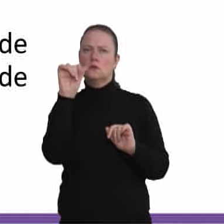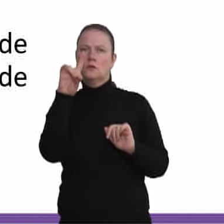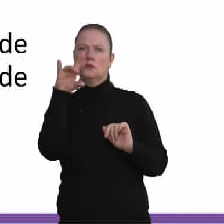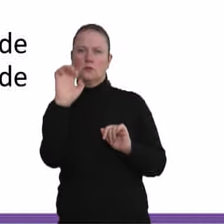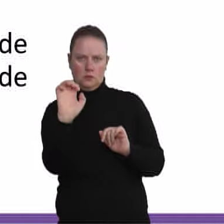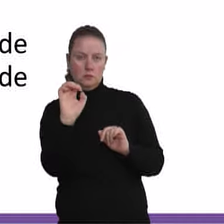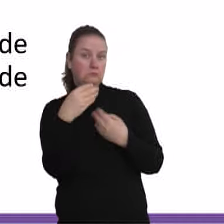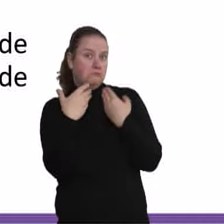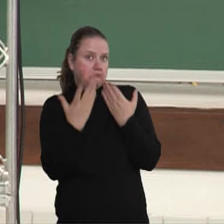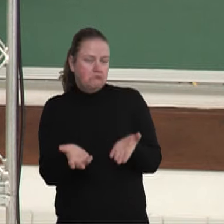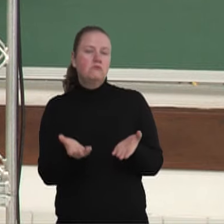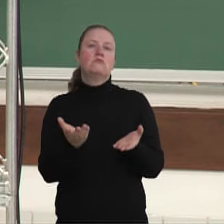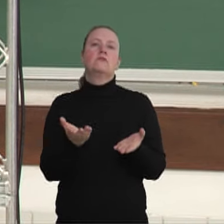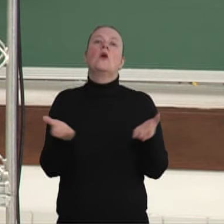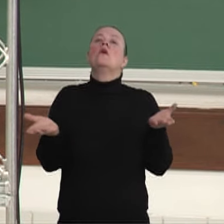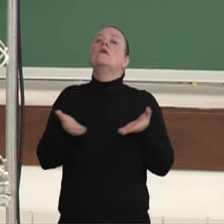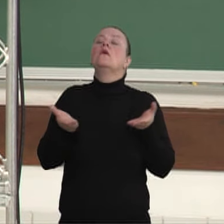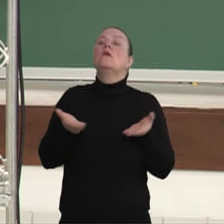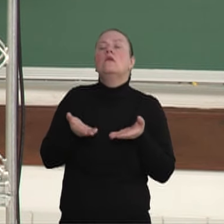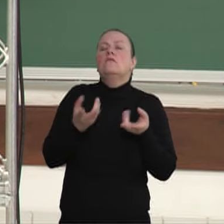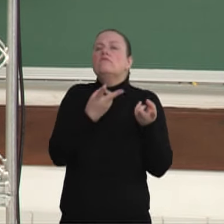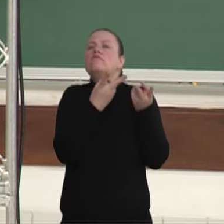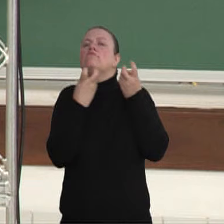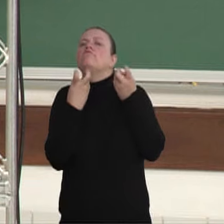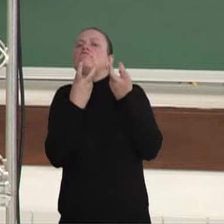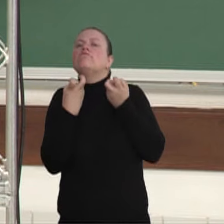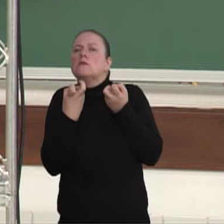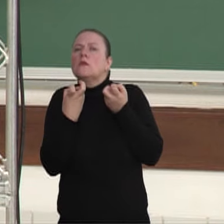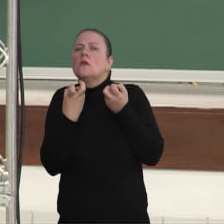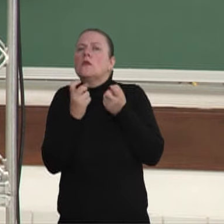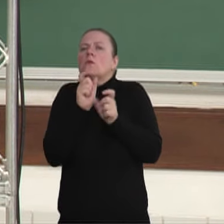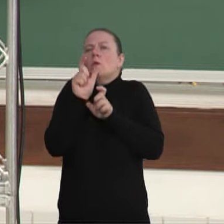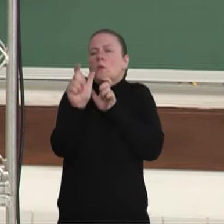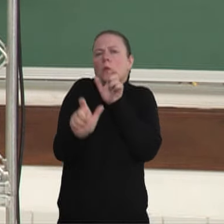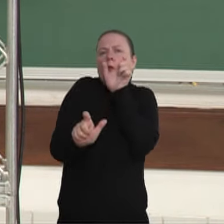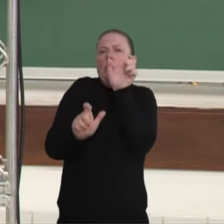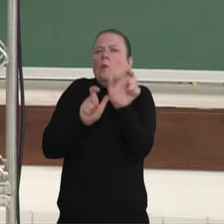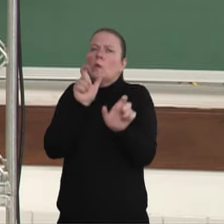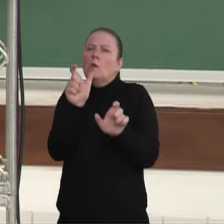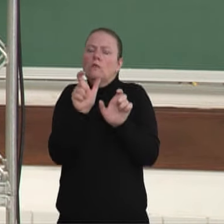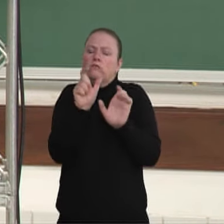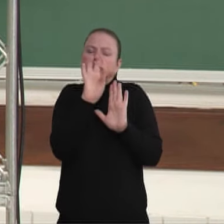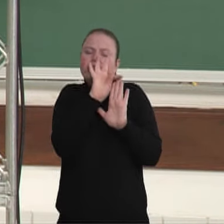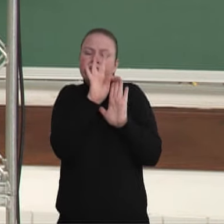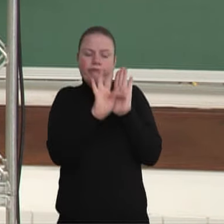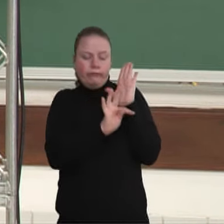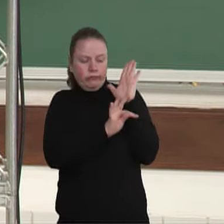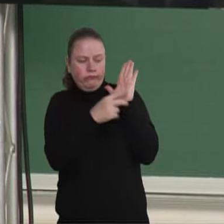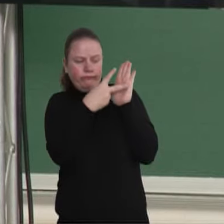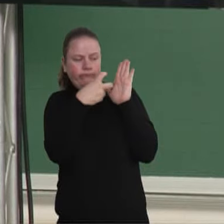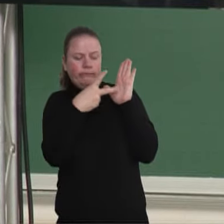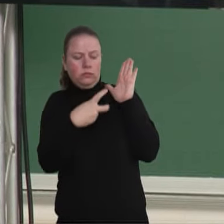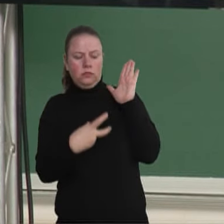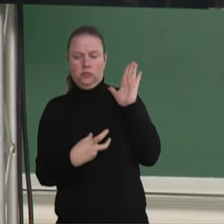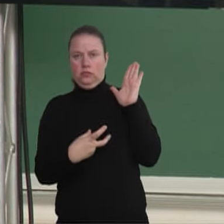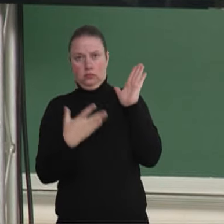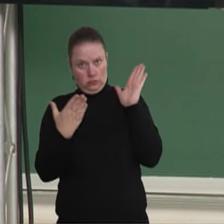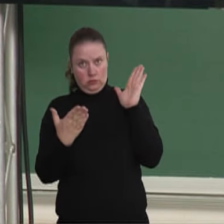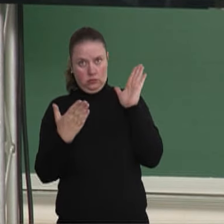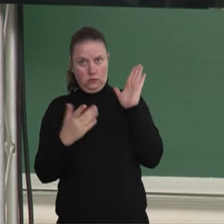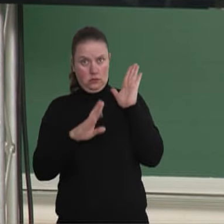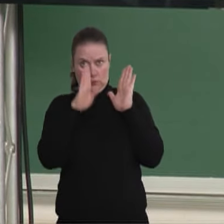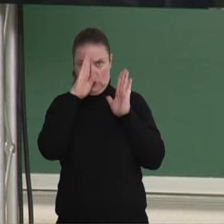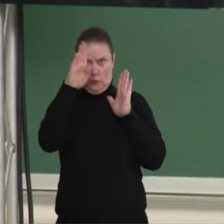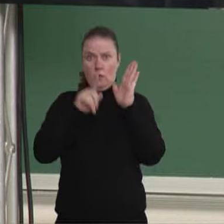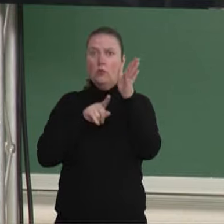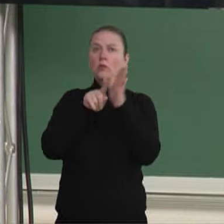e aqui pessoal, um adendo. Percebam muito algumas palavras ali ao longo do texto, principalmente no enunciado. Ele quer que você